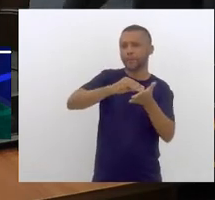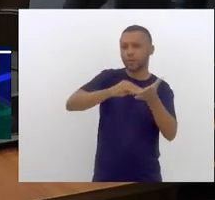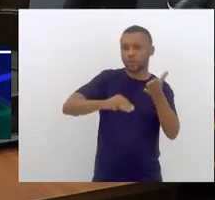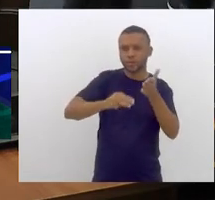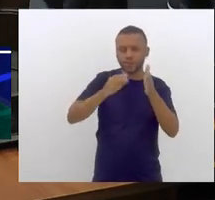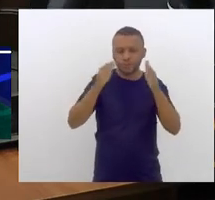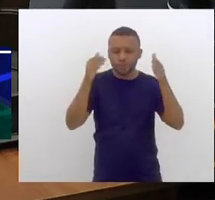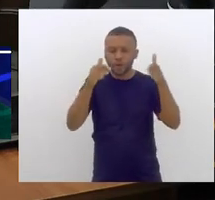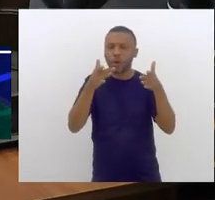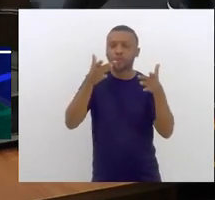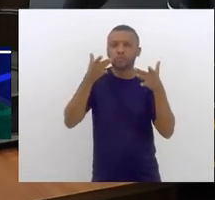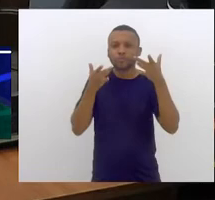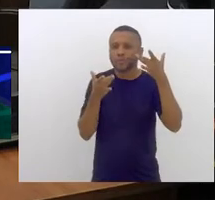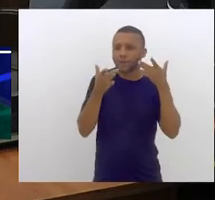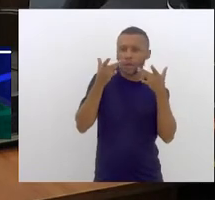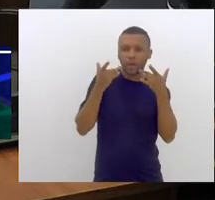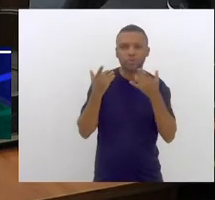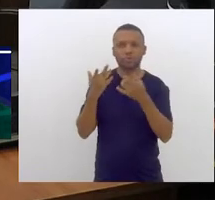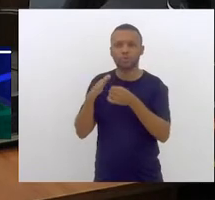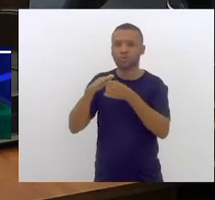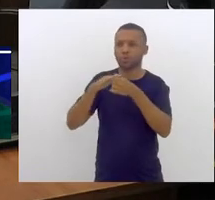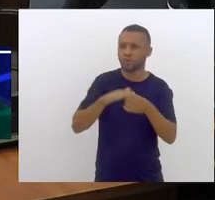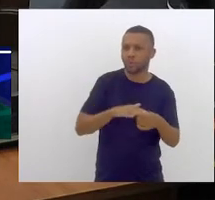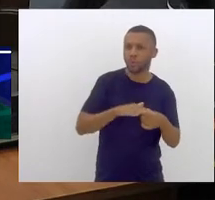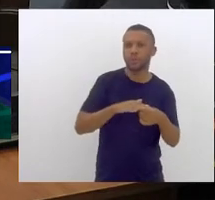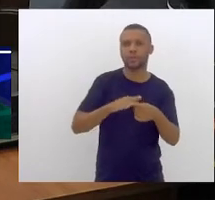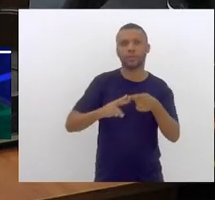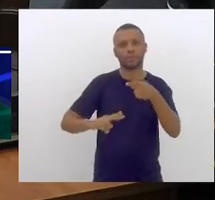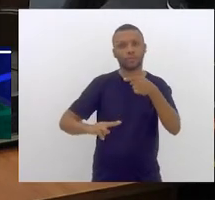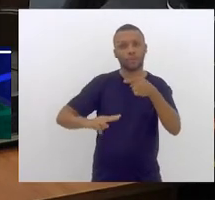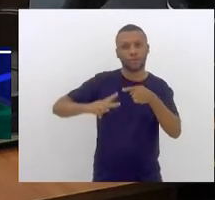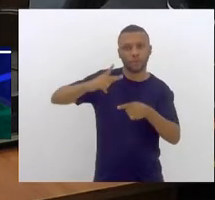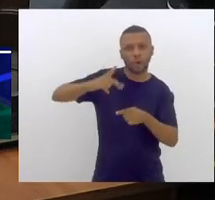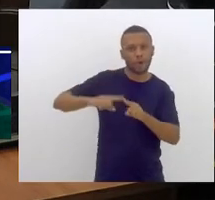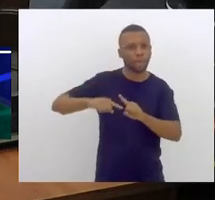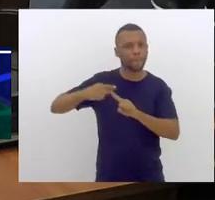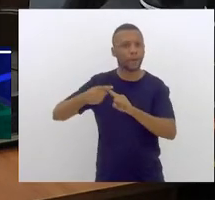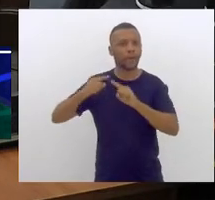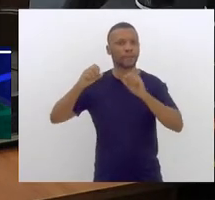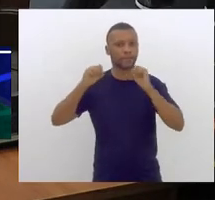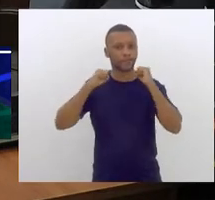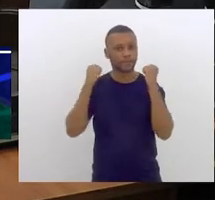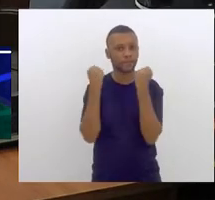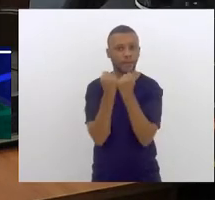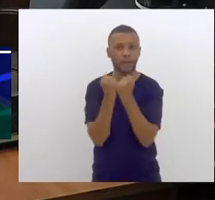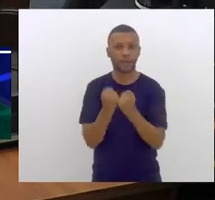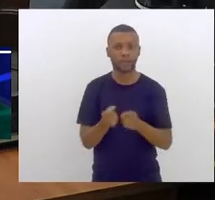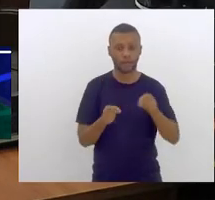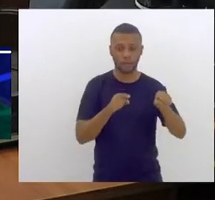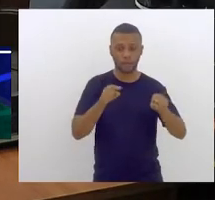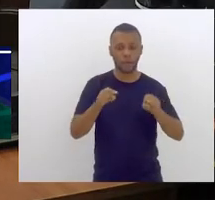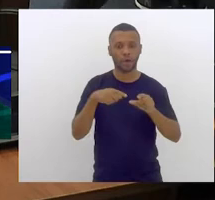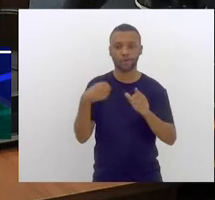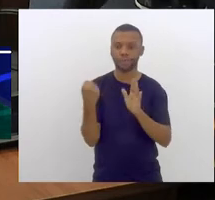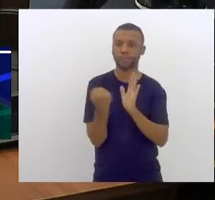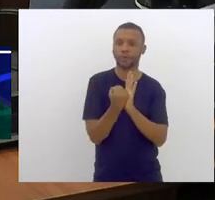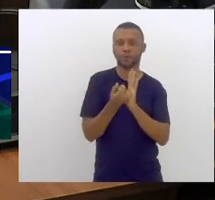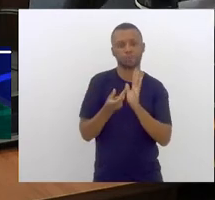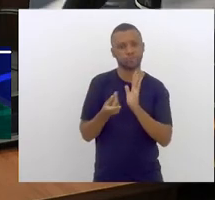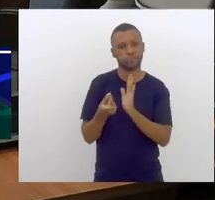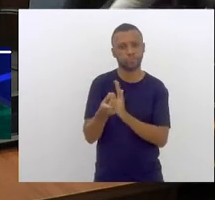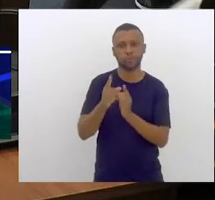do oprimido, em laboratórios e seminários, ambos de caráter permanente para